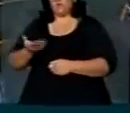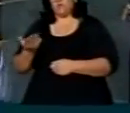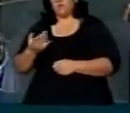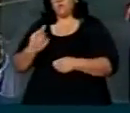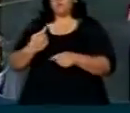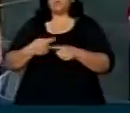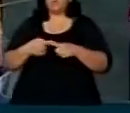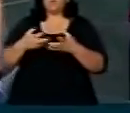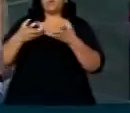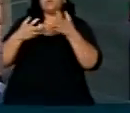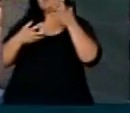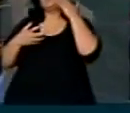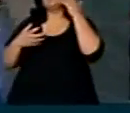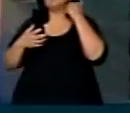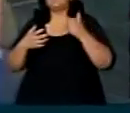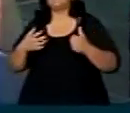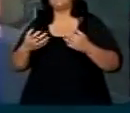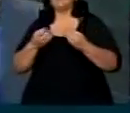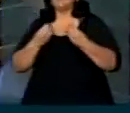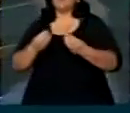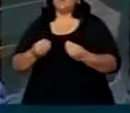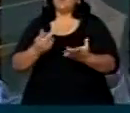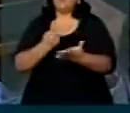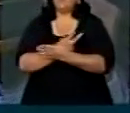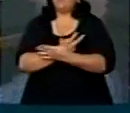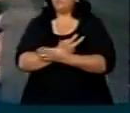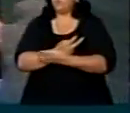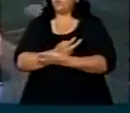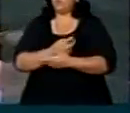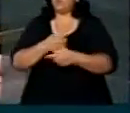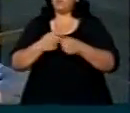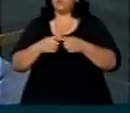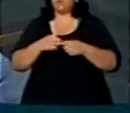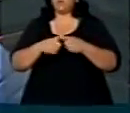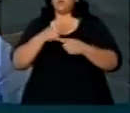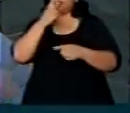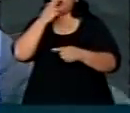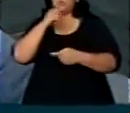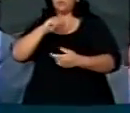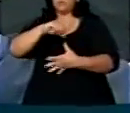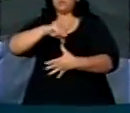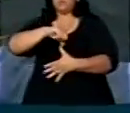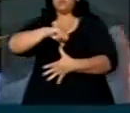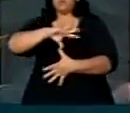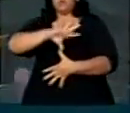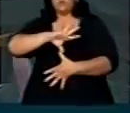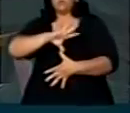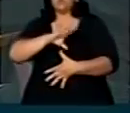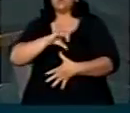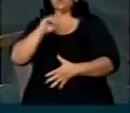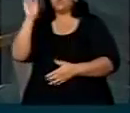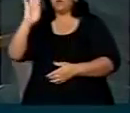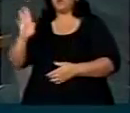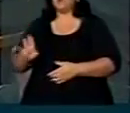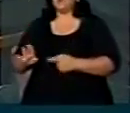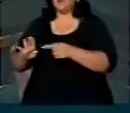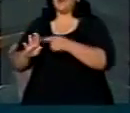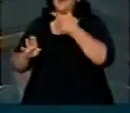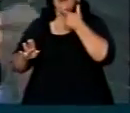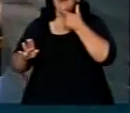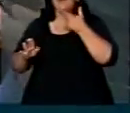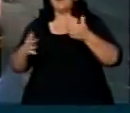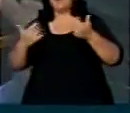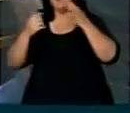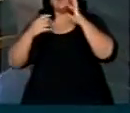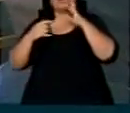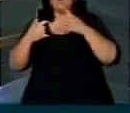nós leigos, ao nós leigos passa a ideia de que no Mercosul o Brasil tem a função do paizão.